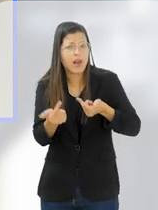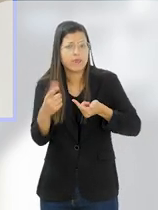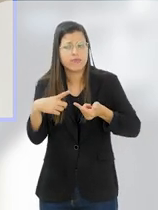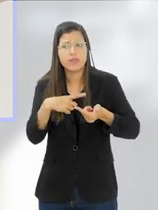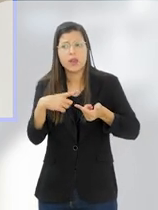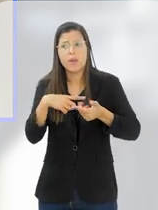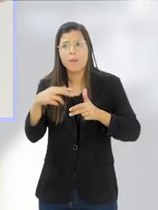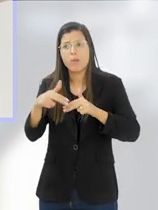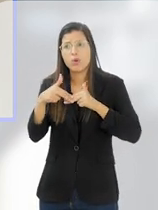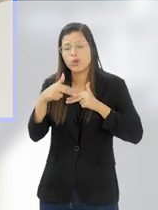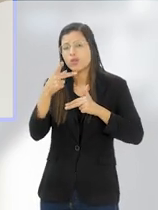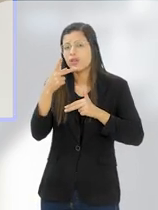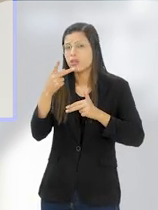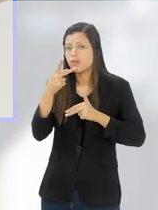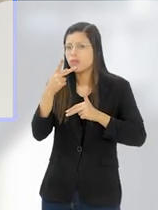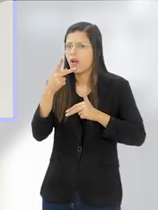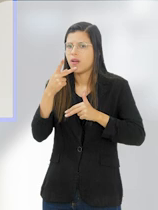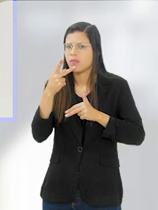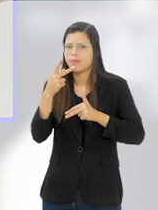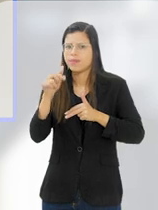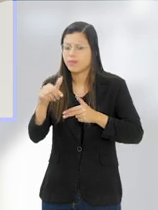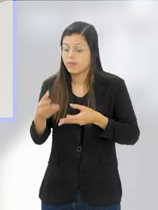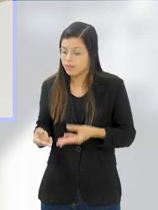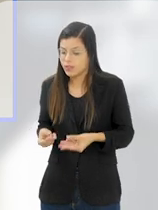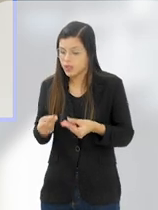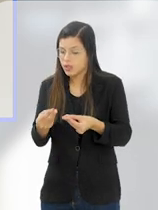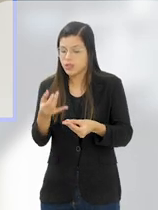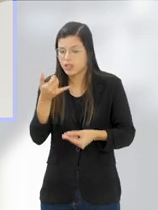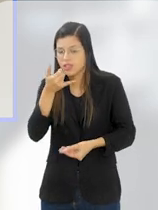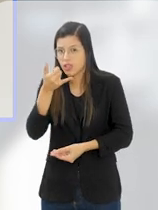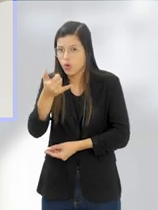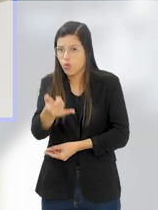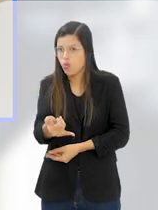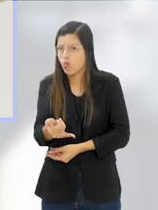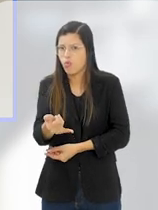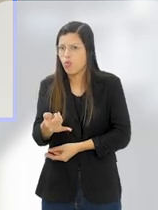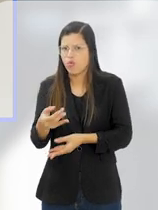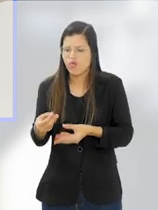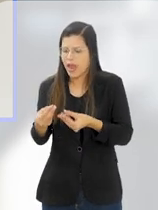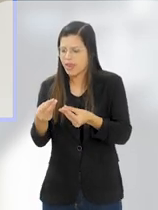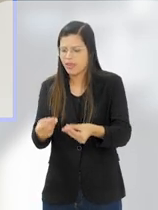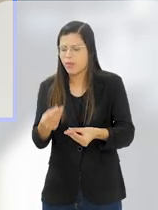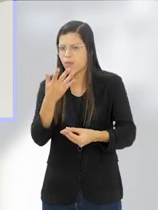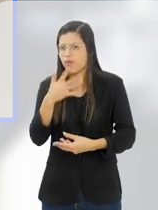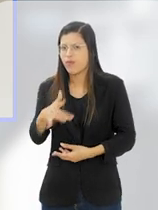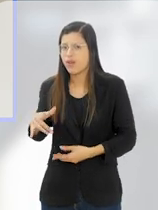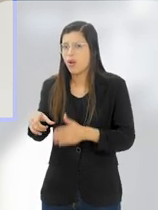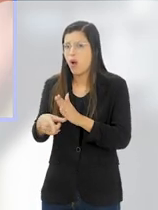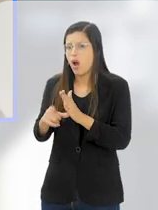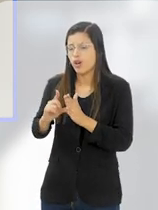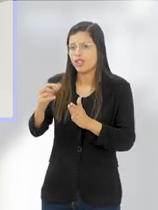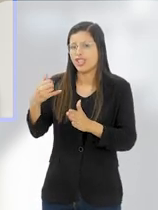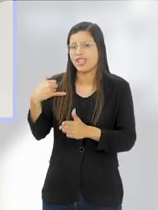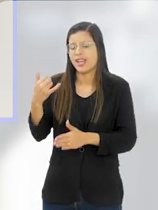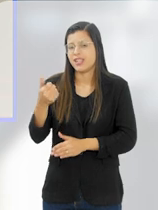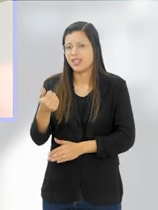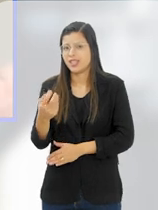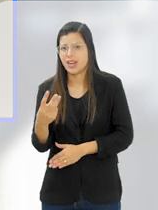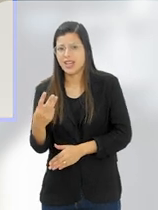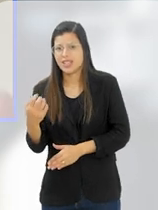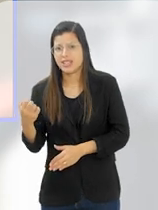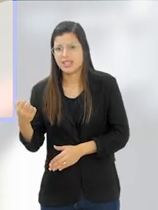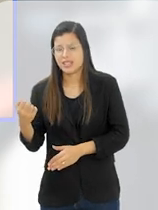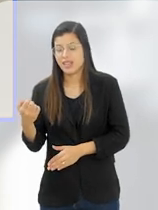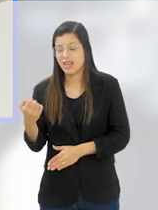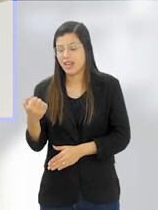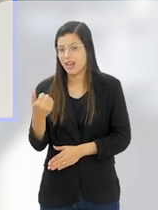sempre: não entregue o celular para o seu filho antes de 13, 14 anos, antes do fim do ensino fundamental. Não entregue, não